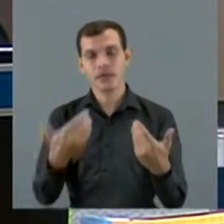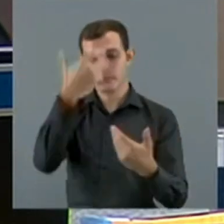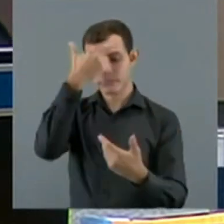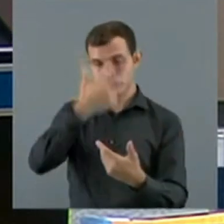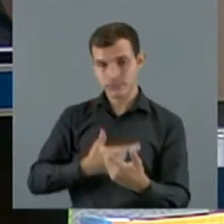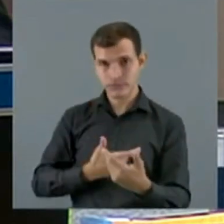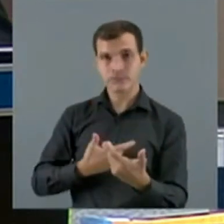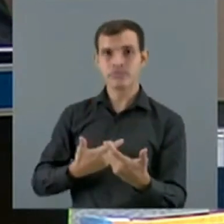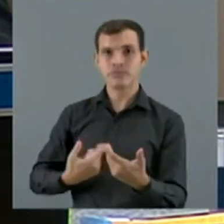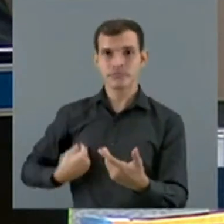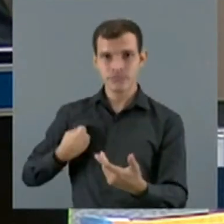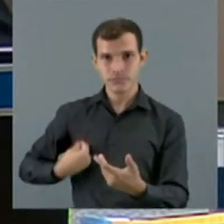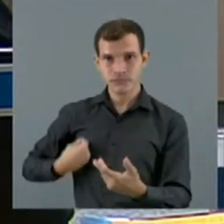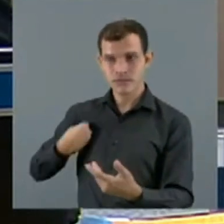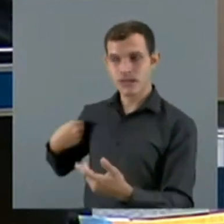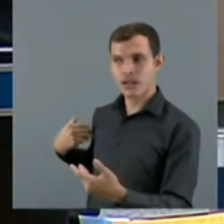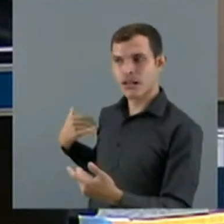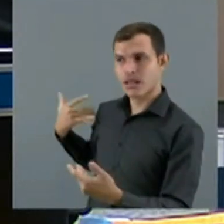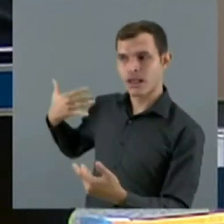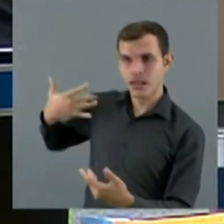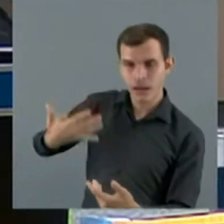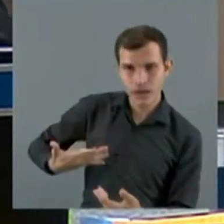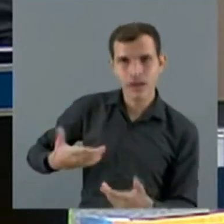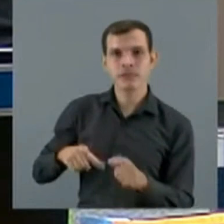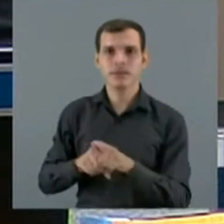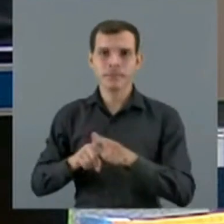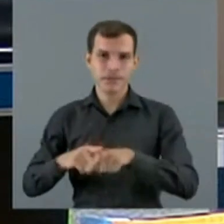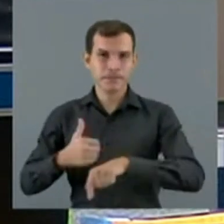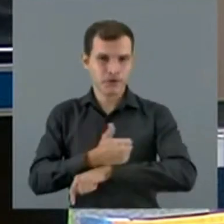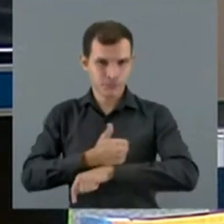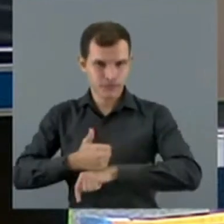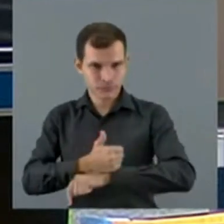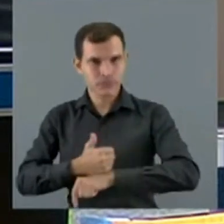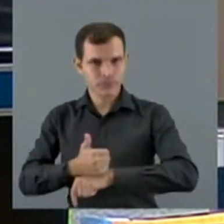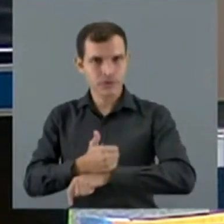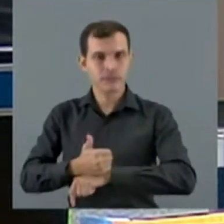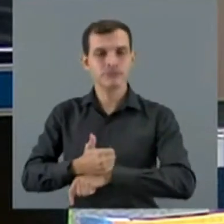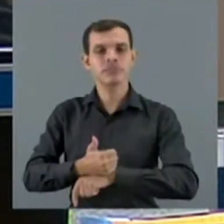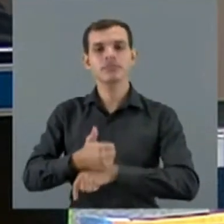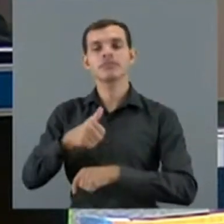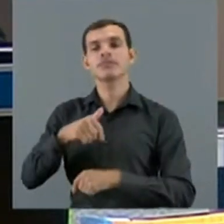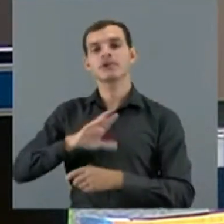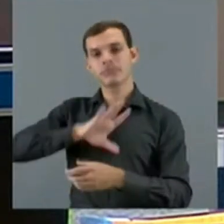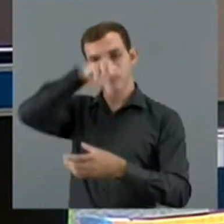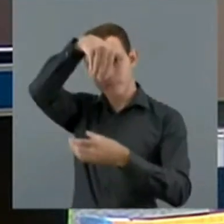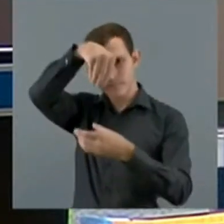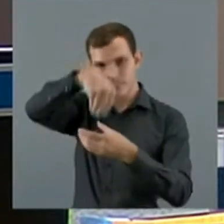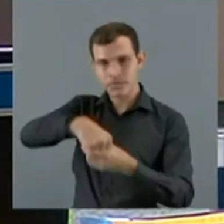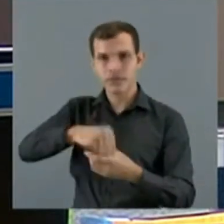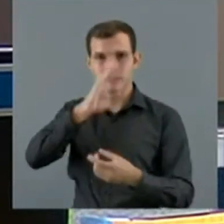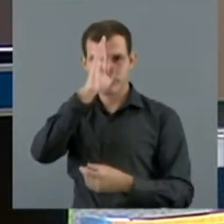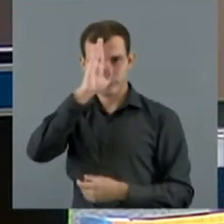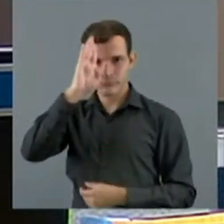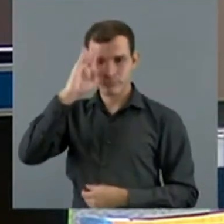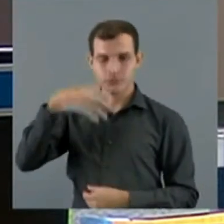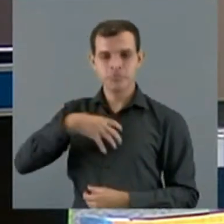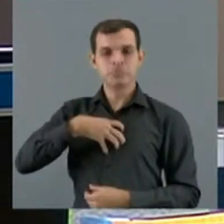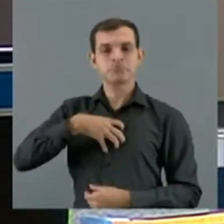minha trajetória profissional, encontrei na academia uma verdadeira